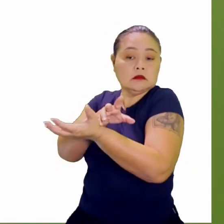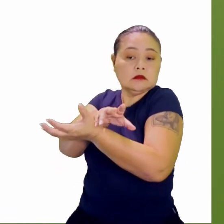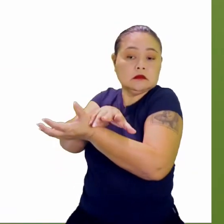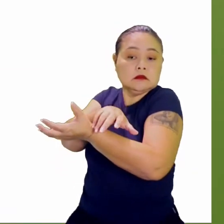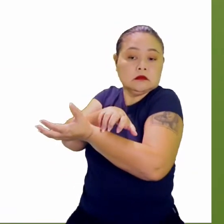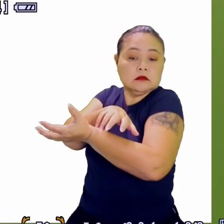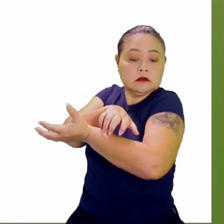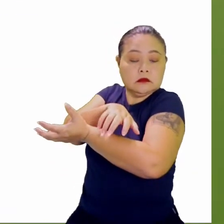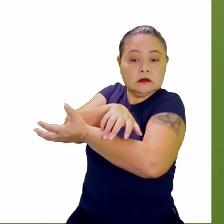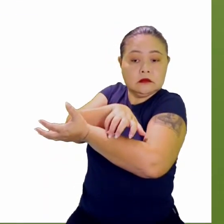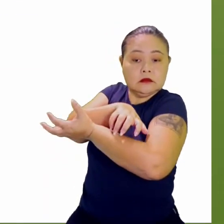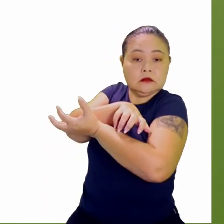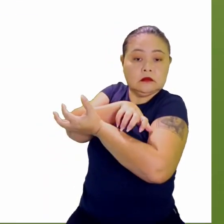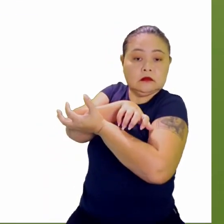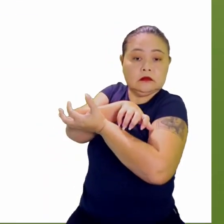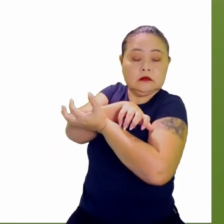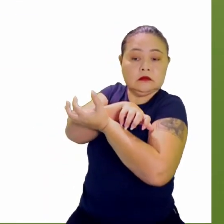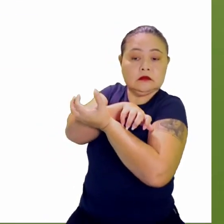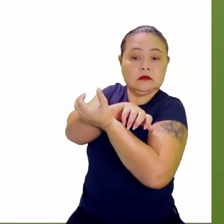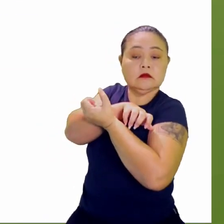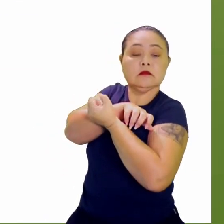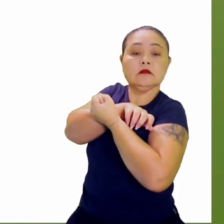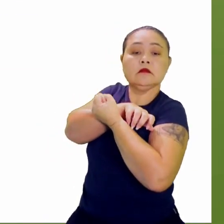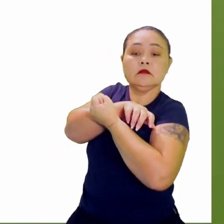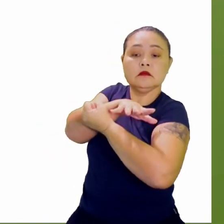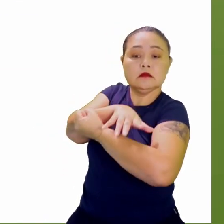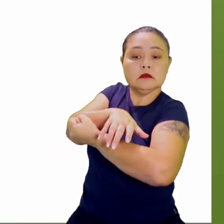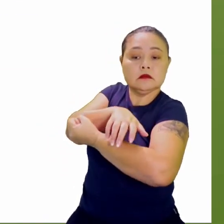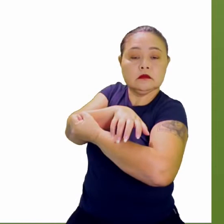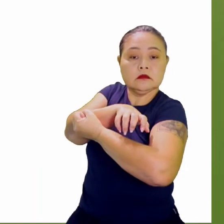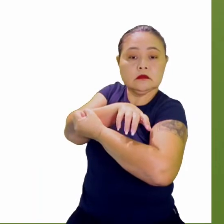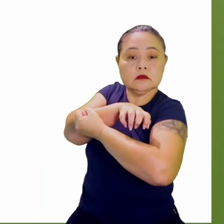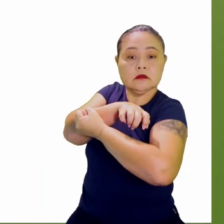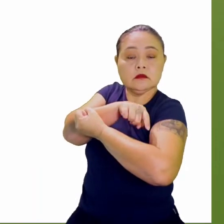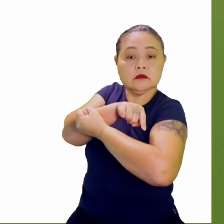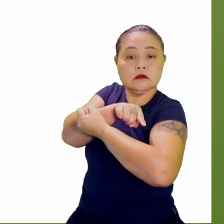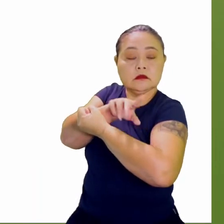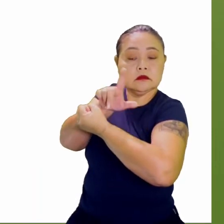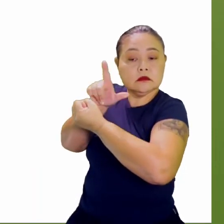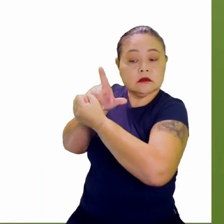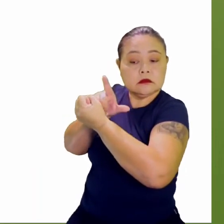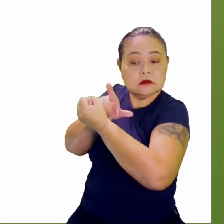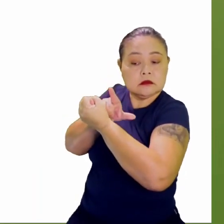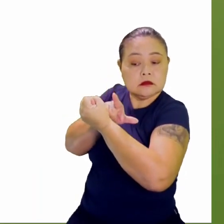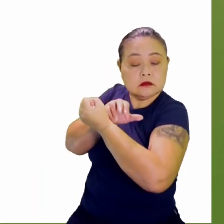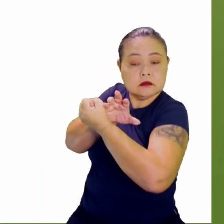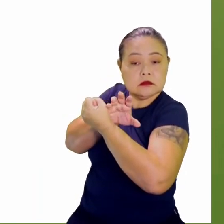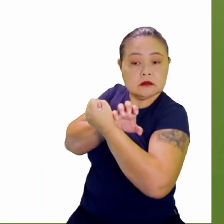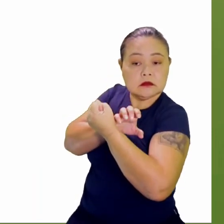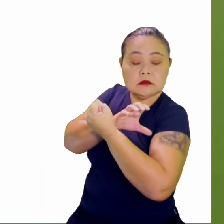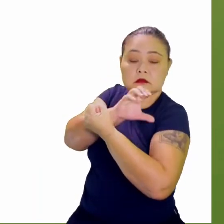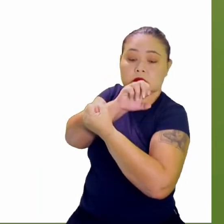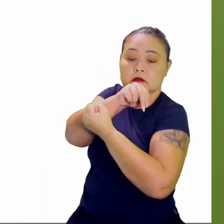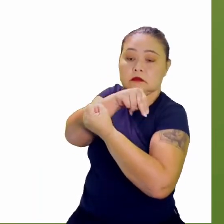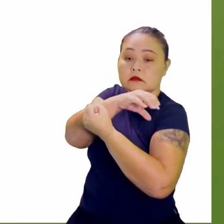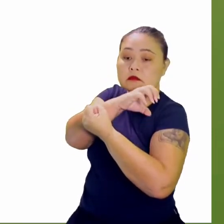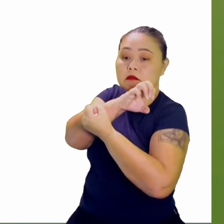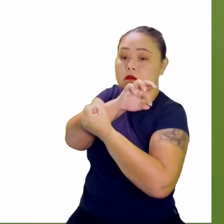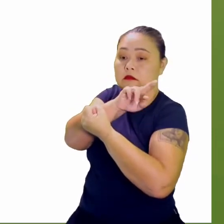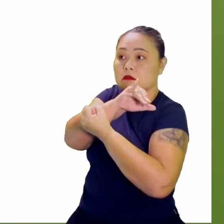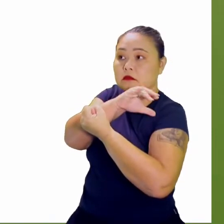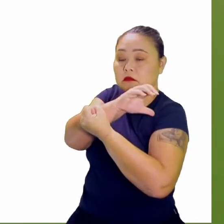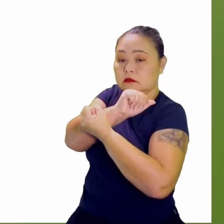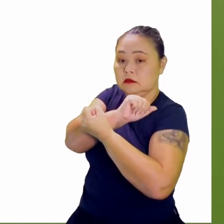meu músculo, fiz o encurtamento. Nessa fase aqui, eu estou na fase concêntrica. Então, nós temos,